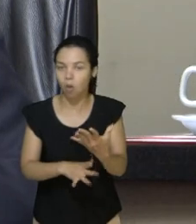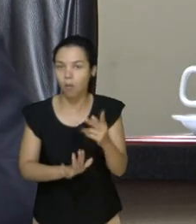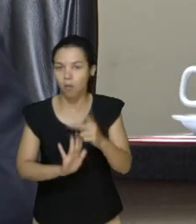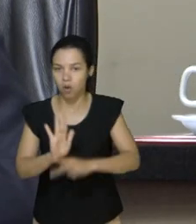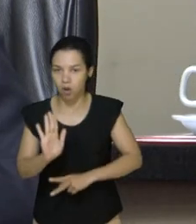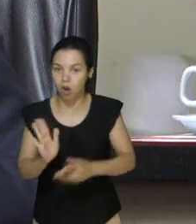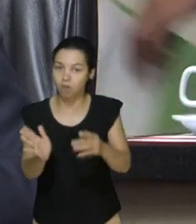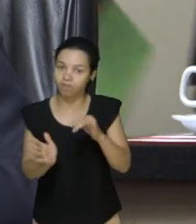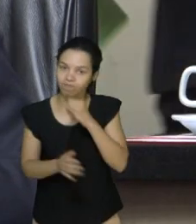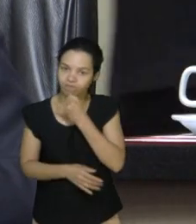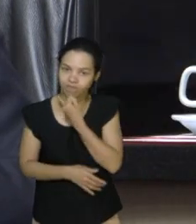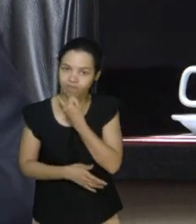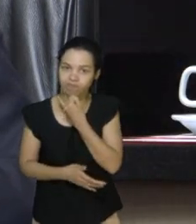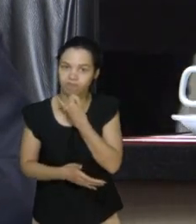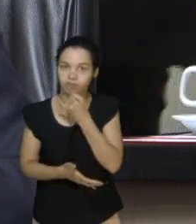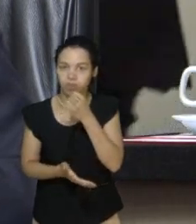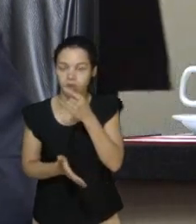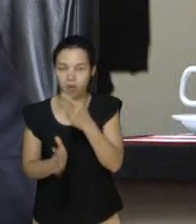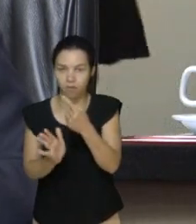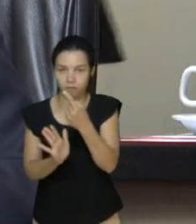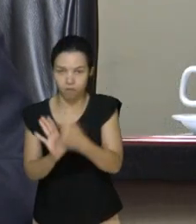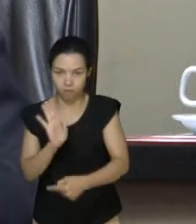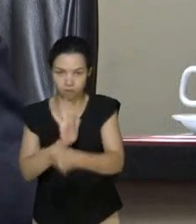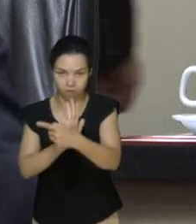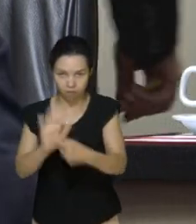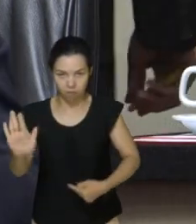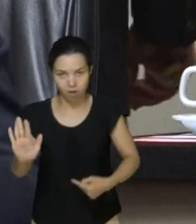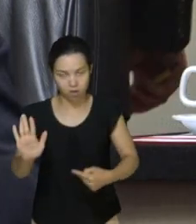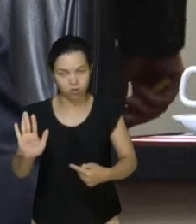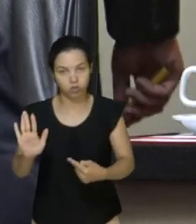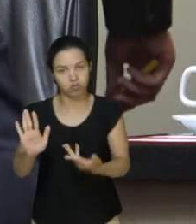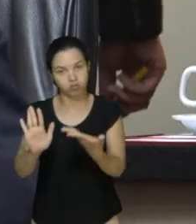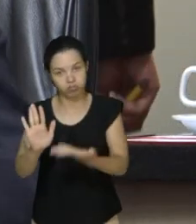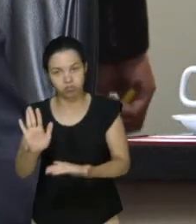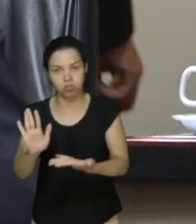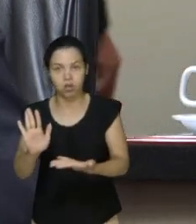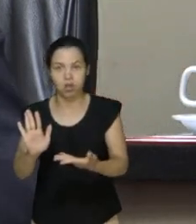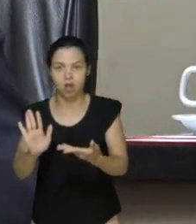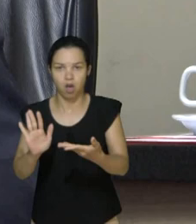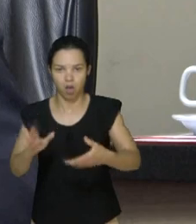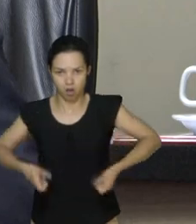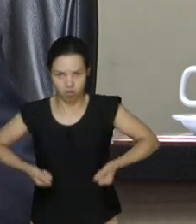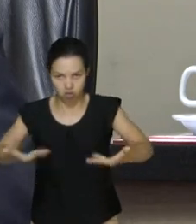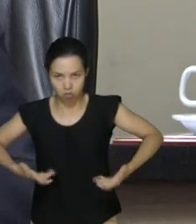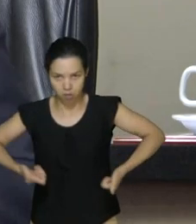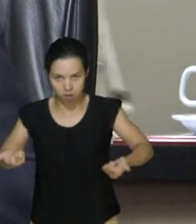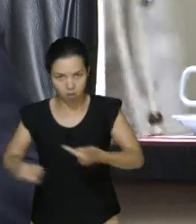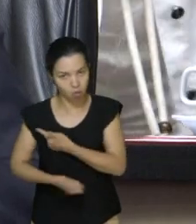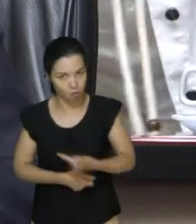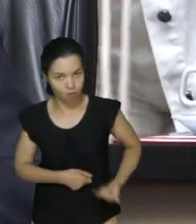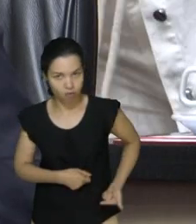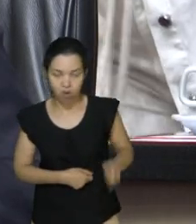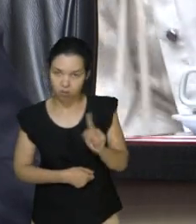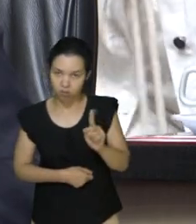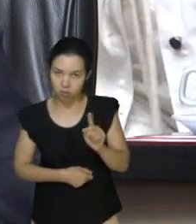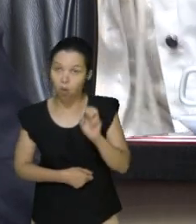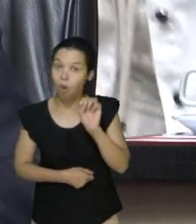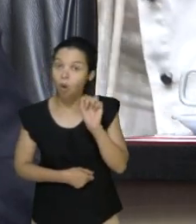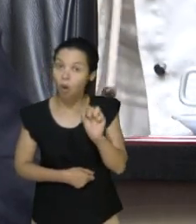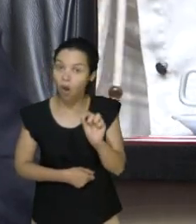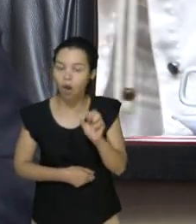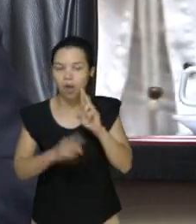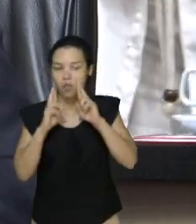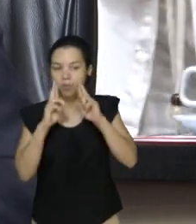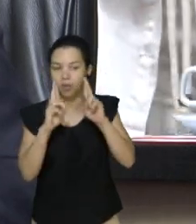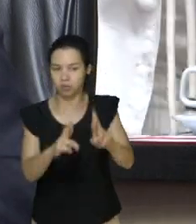há nenhuma despesa ao governo, é só pelo fato de respeitar realmente a crença de cada cidadão